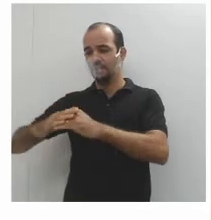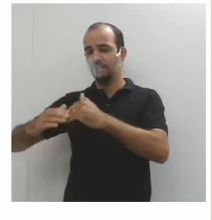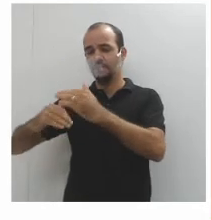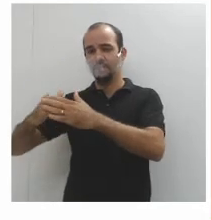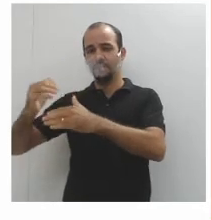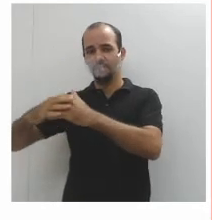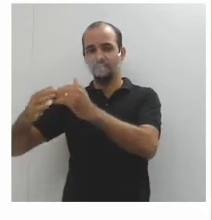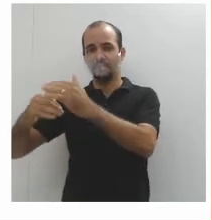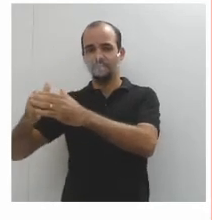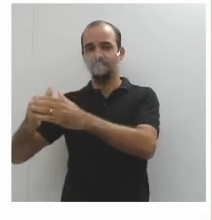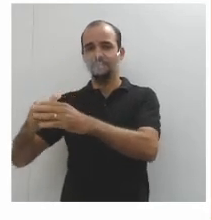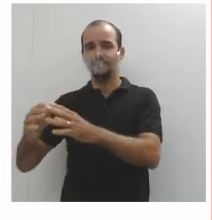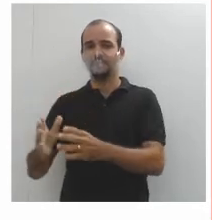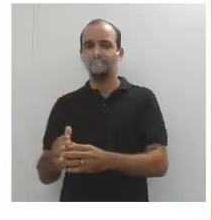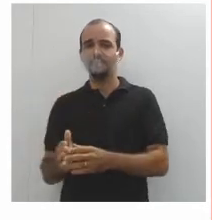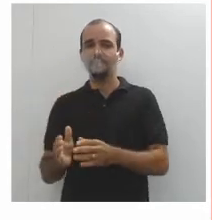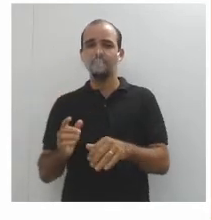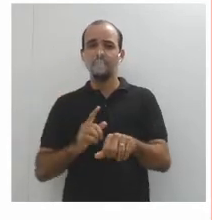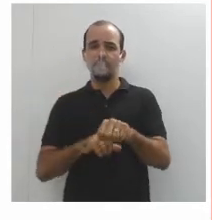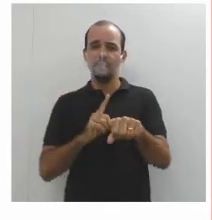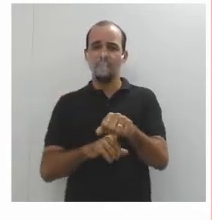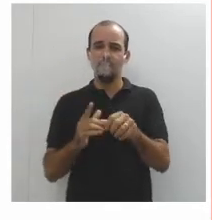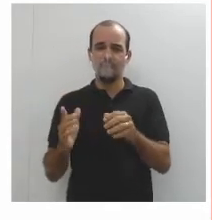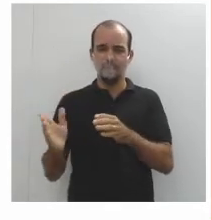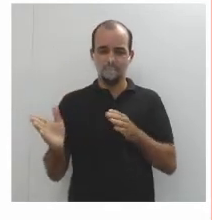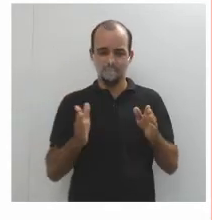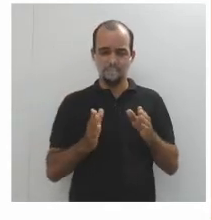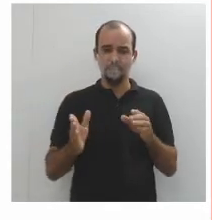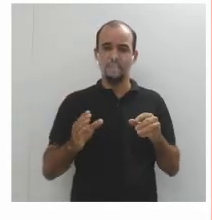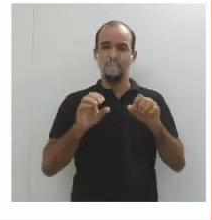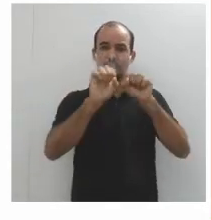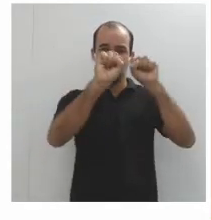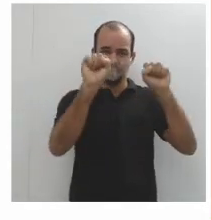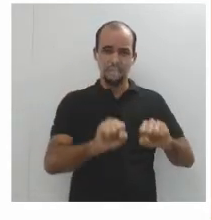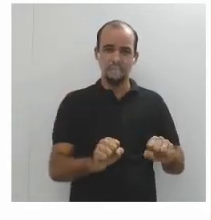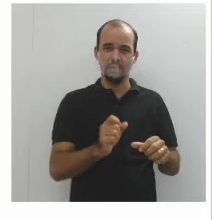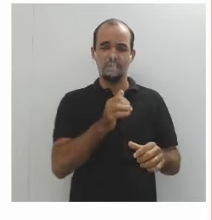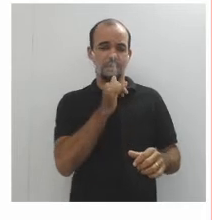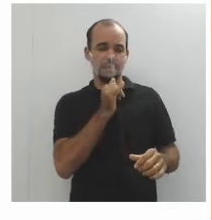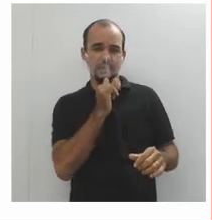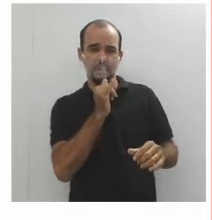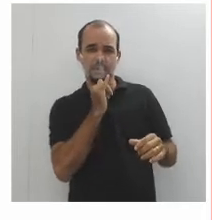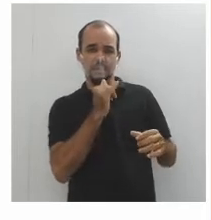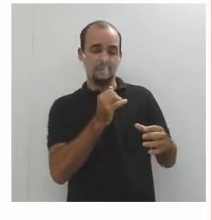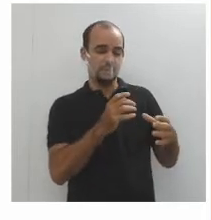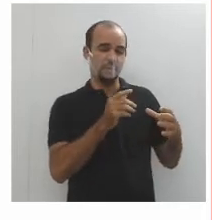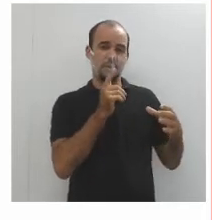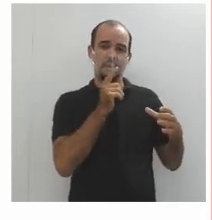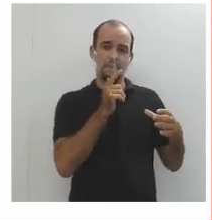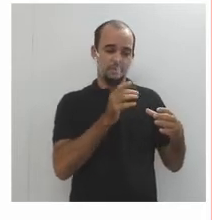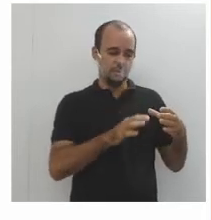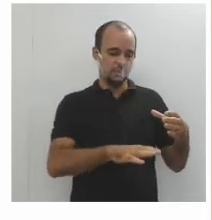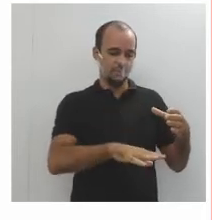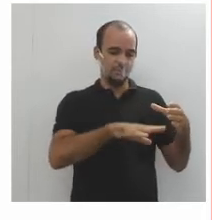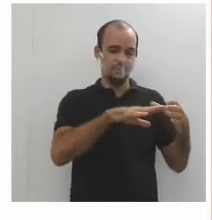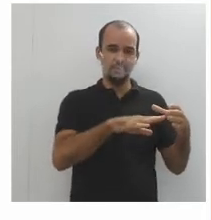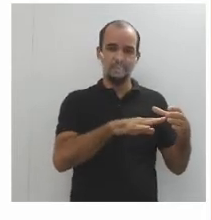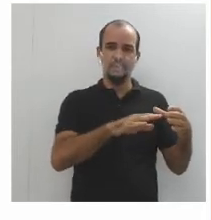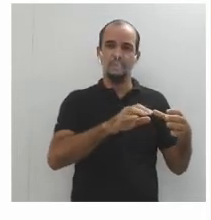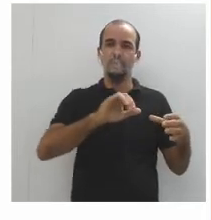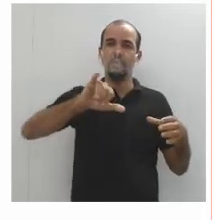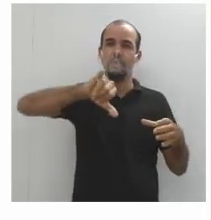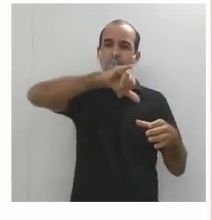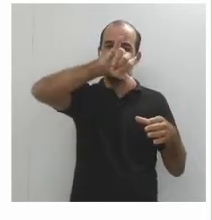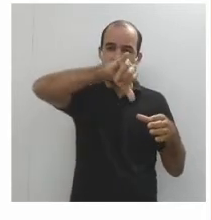de um sistema. Gente, olha só. Aqui temos água e óleo, ou seja, nós temos o